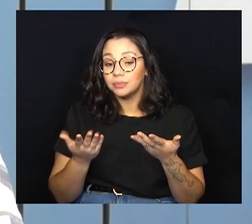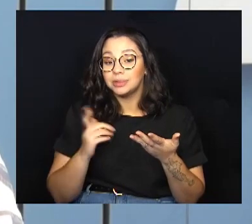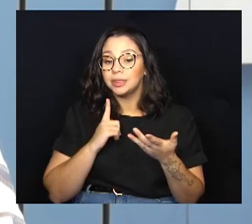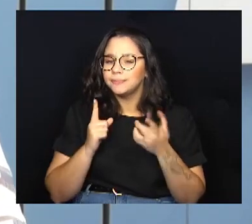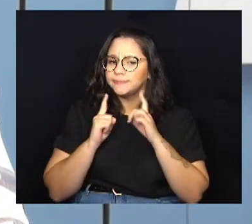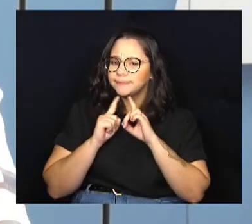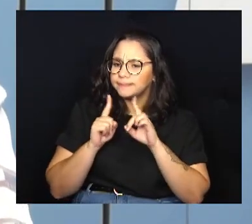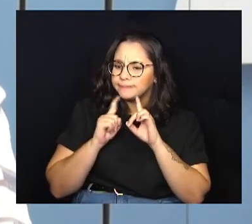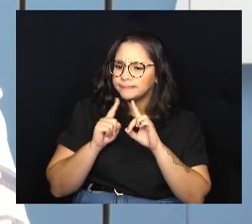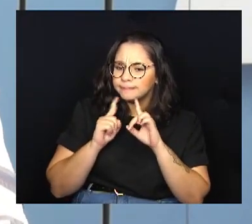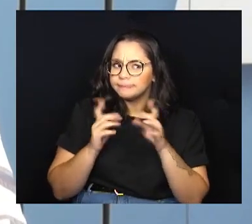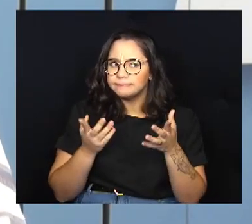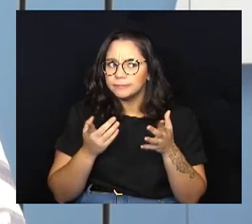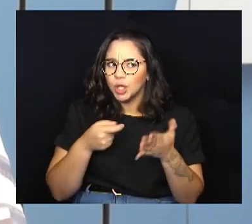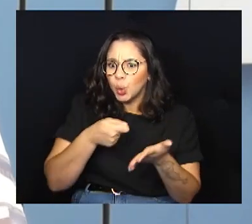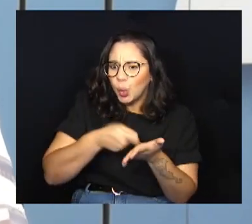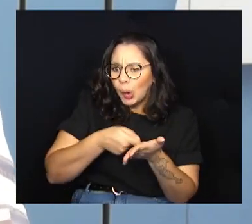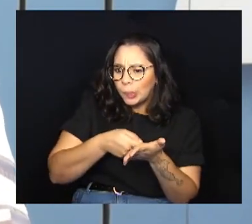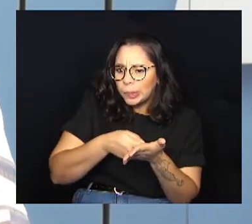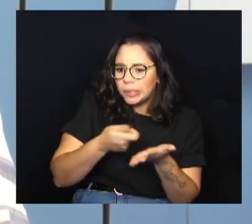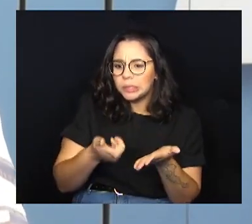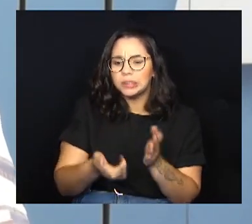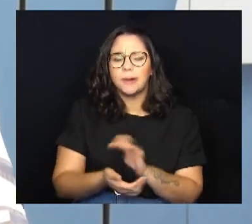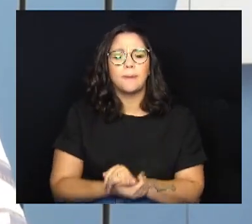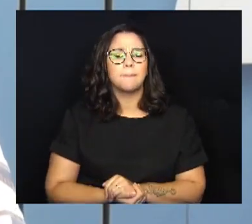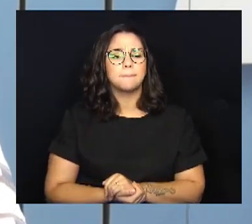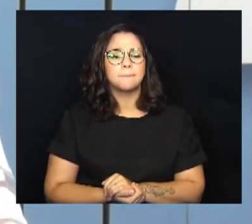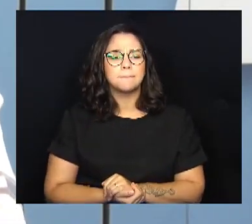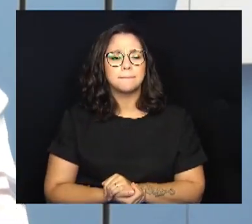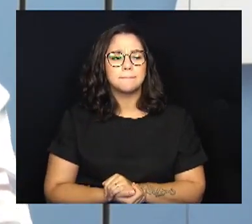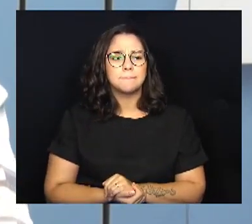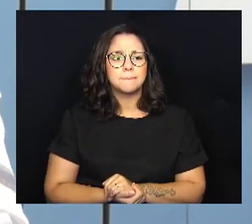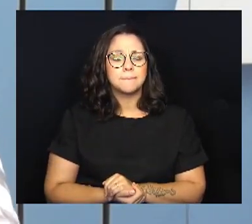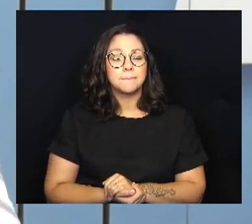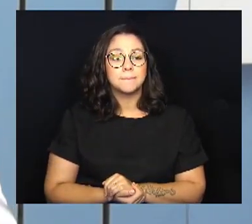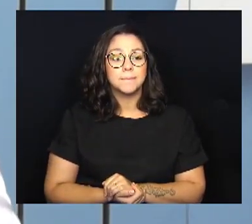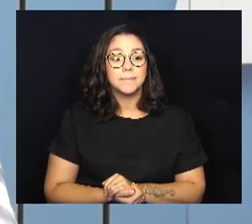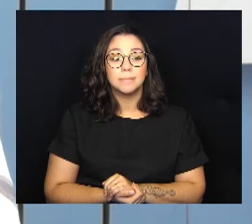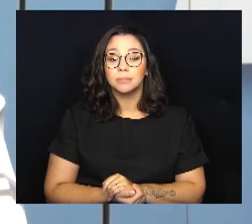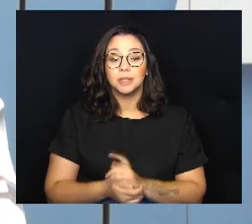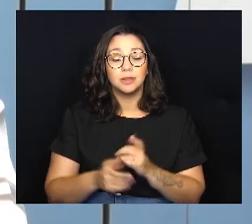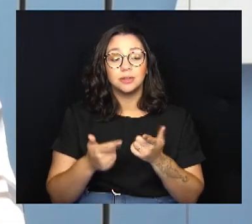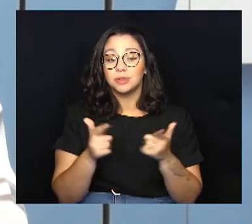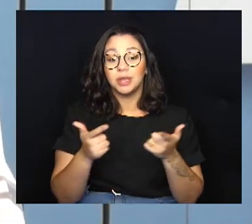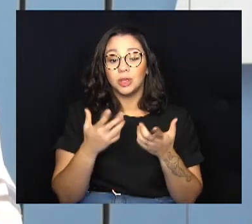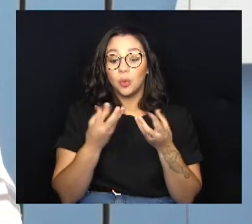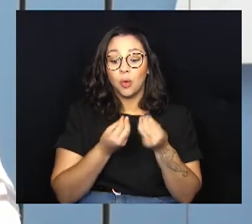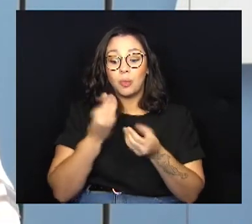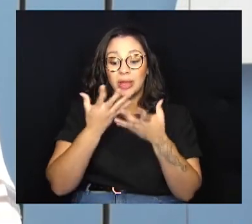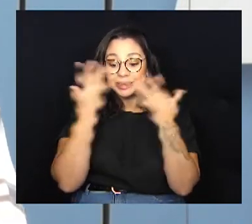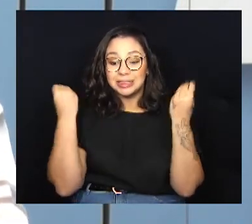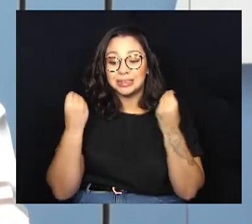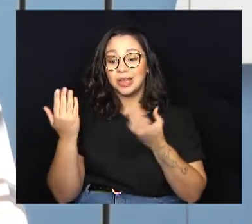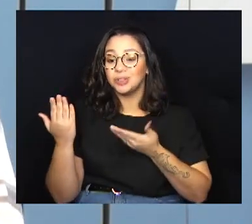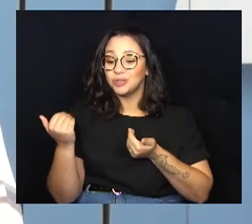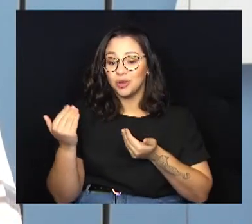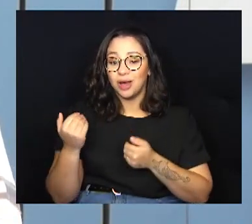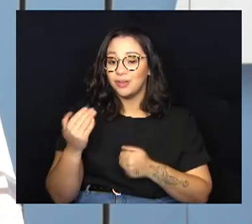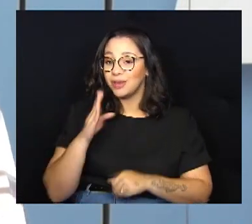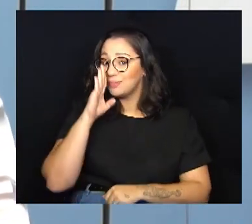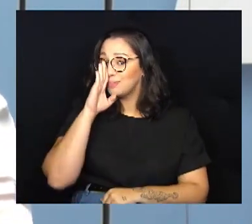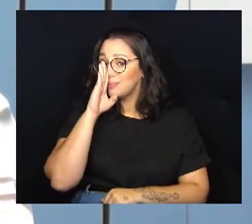adolescentes que precisam de um cuidado e uma atenção muito especial. Uma atenção com programas qualificados,